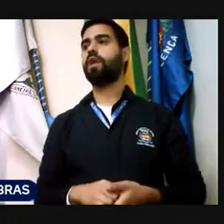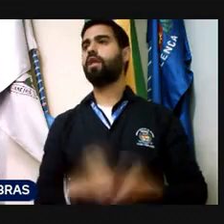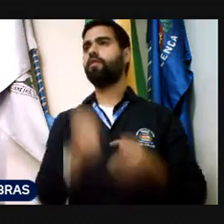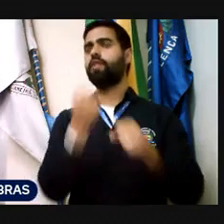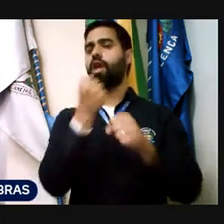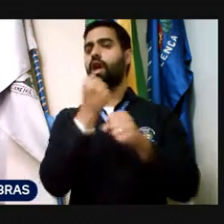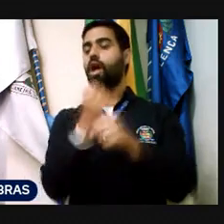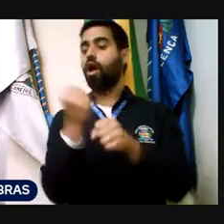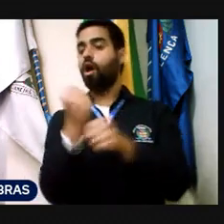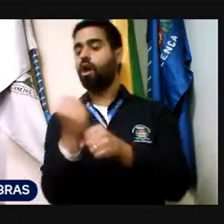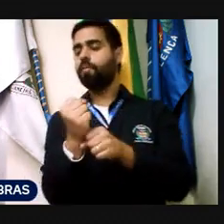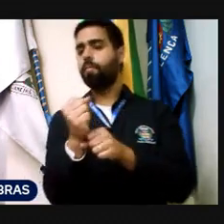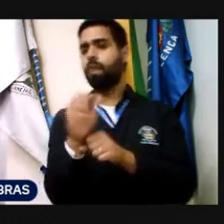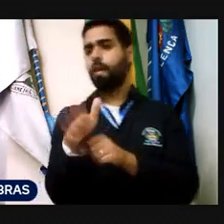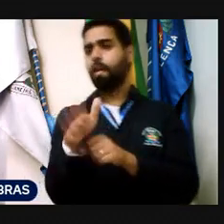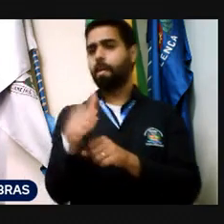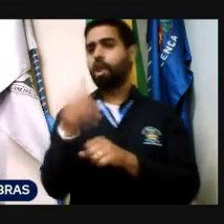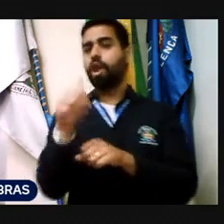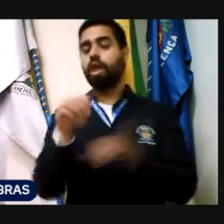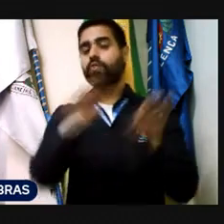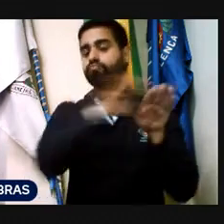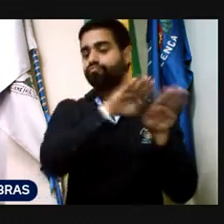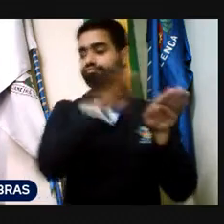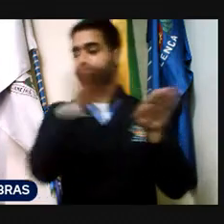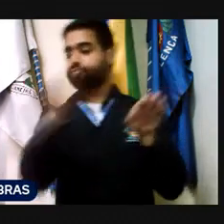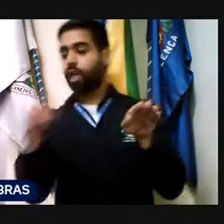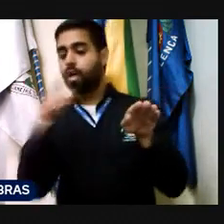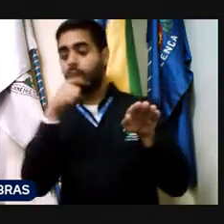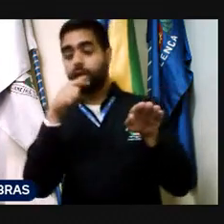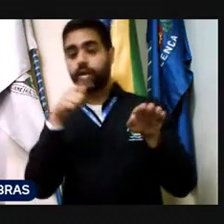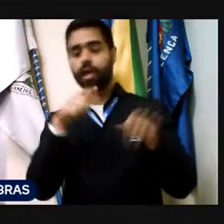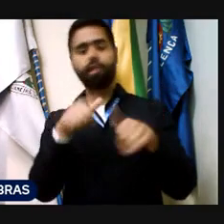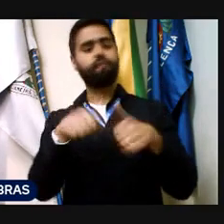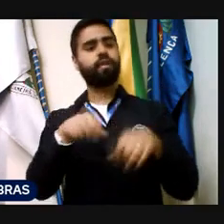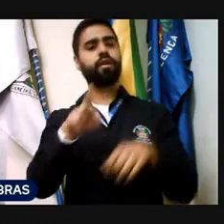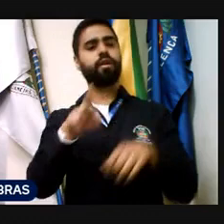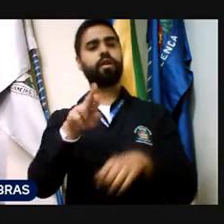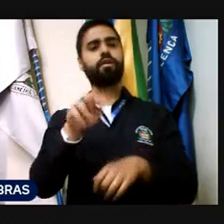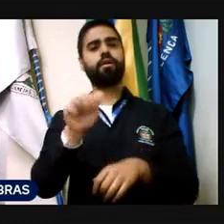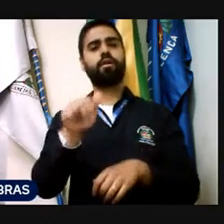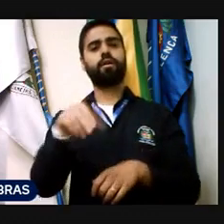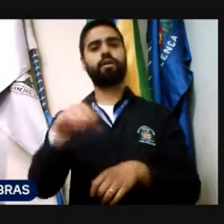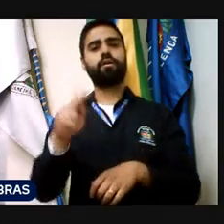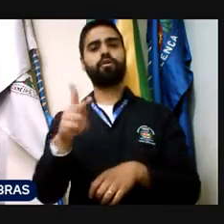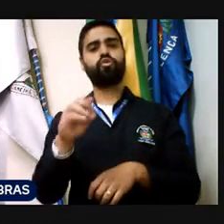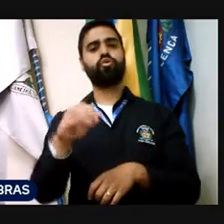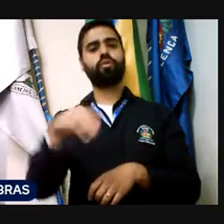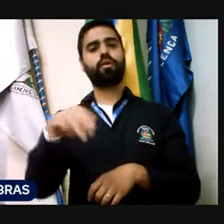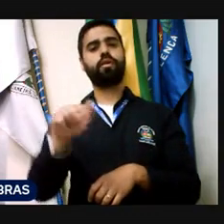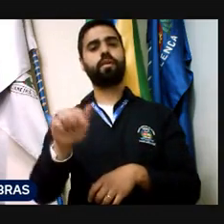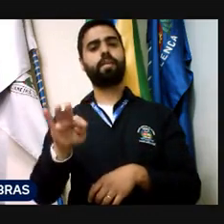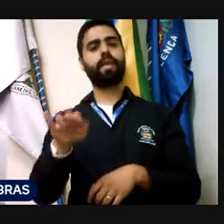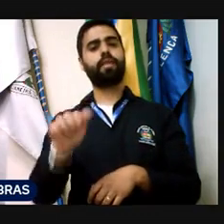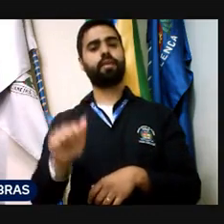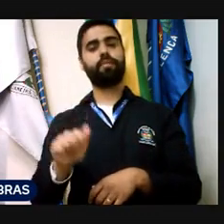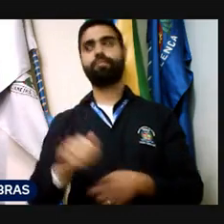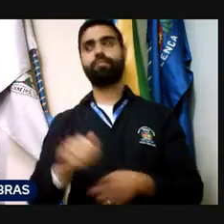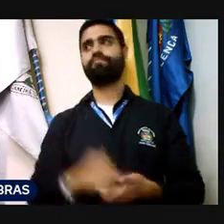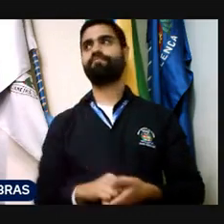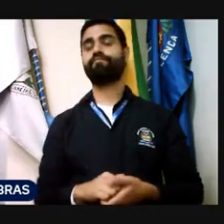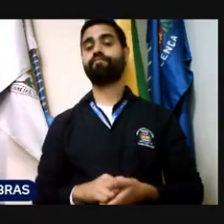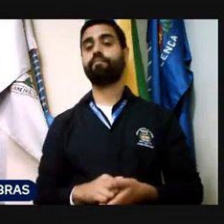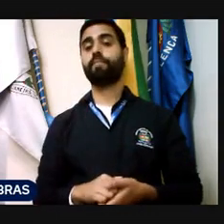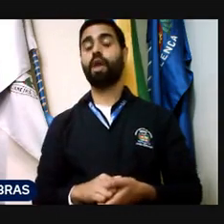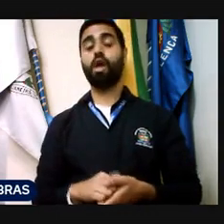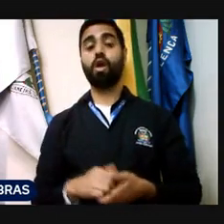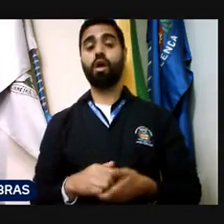reconstrução e recuperação da ponte localizada na estrada Rancho da Mata do Distrito de Conservatório. Justificativa. A ponte